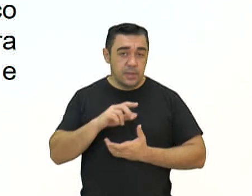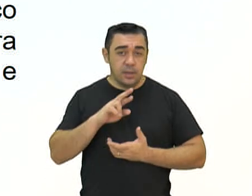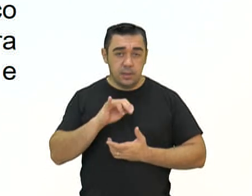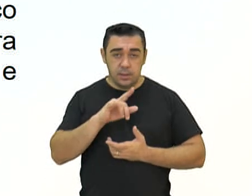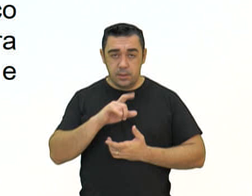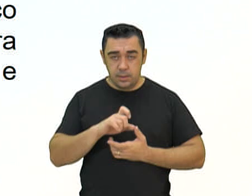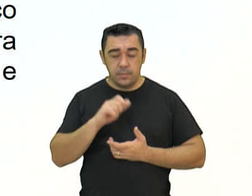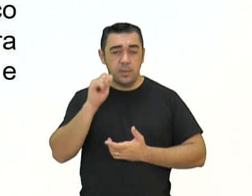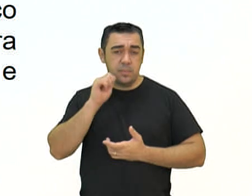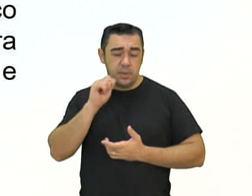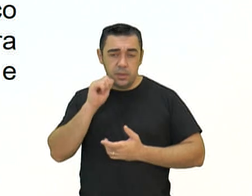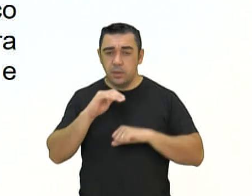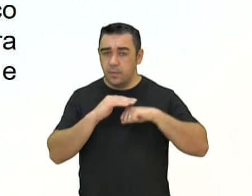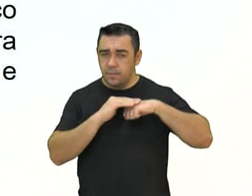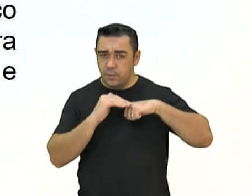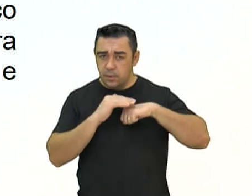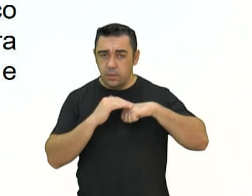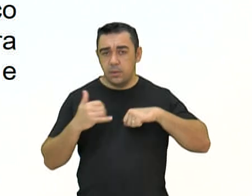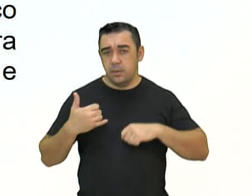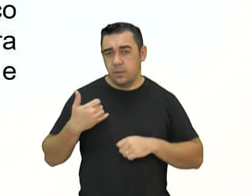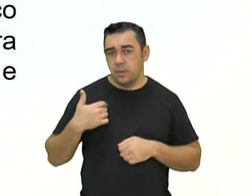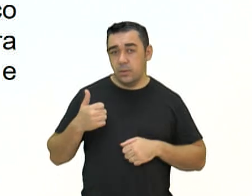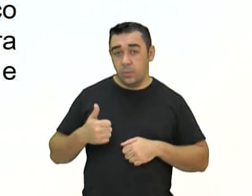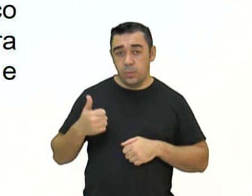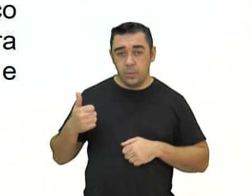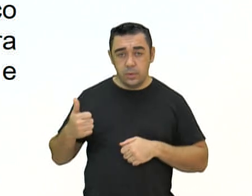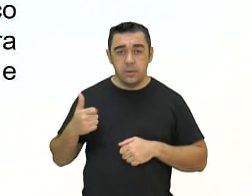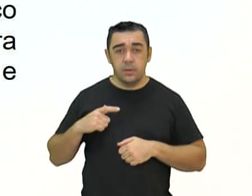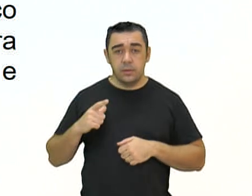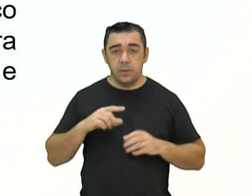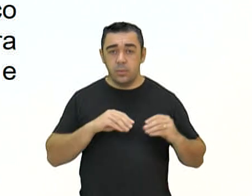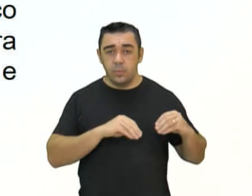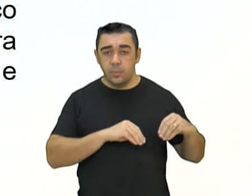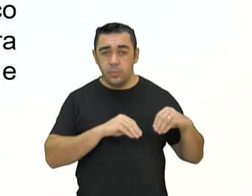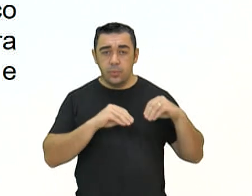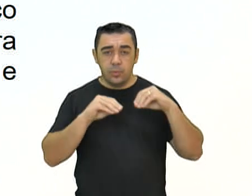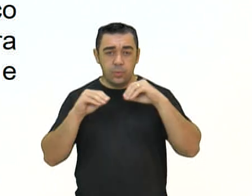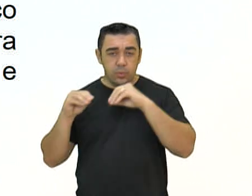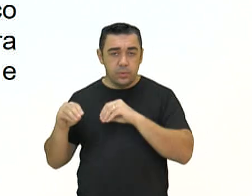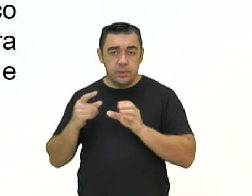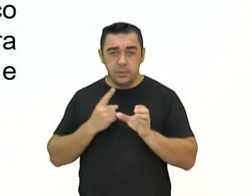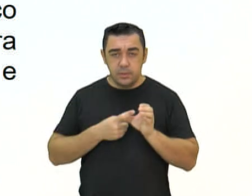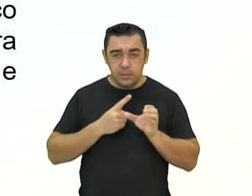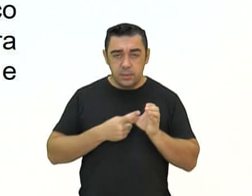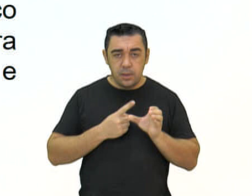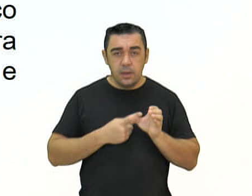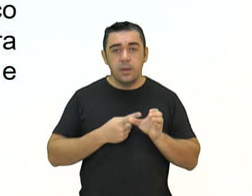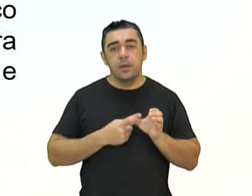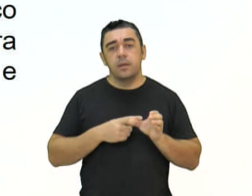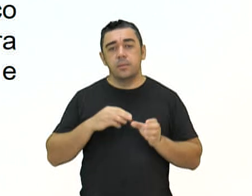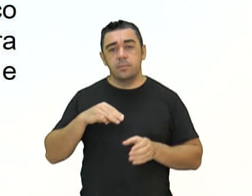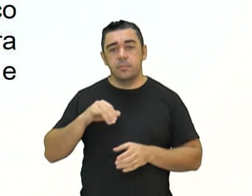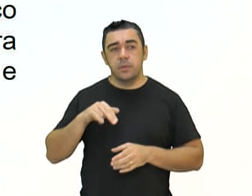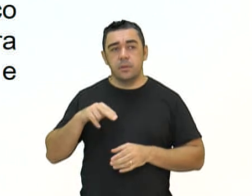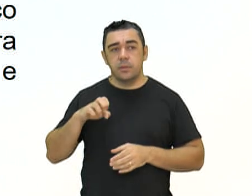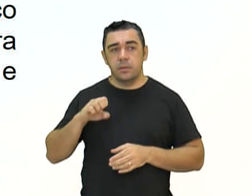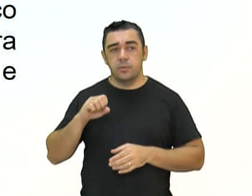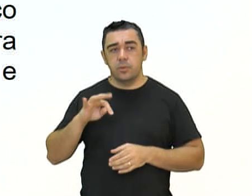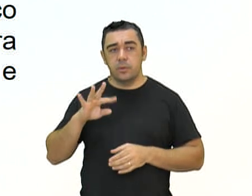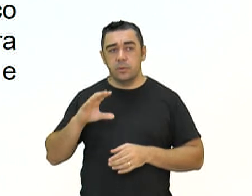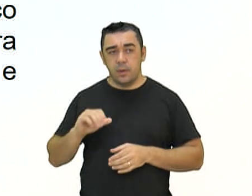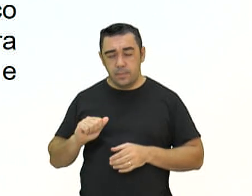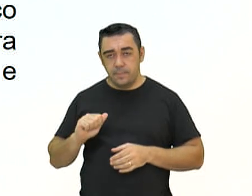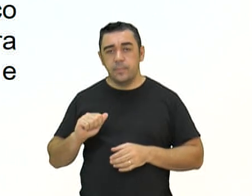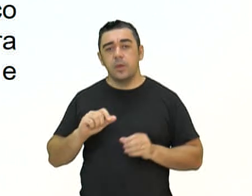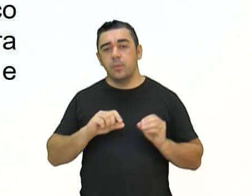é uma menina afetuosa de 11 anos que é retirada de sua pacata vida em Minnesota quando seu pai arruma um novo